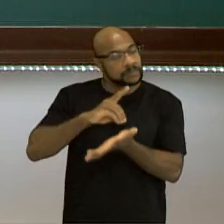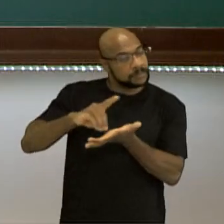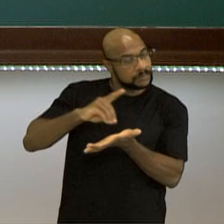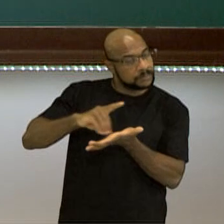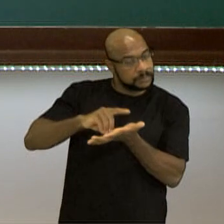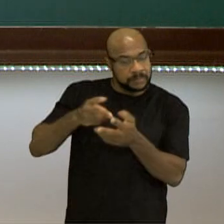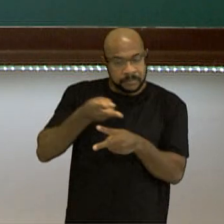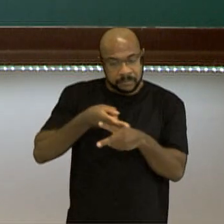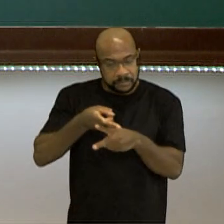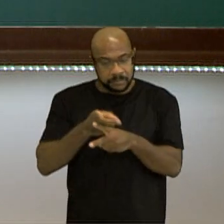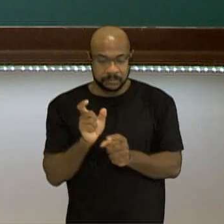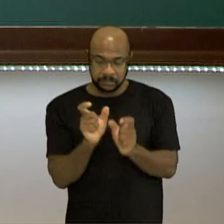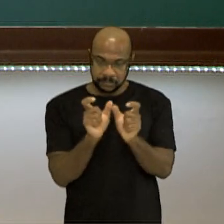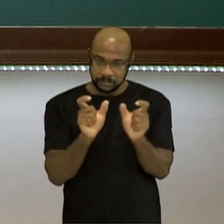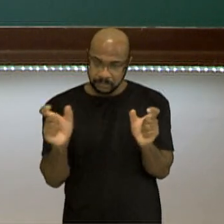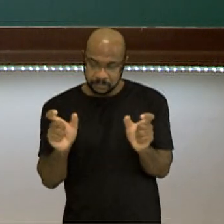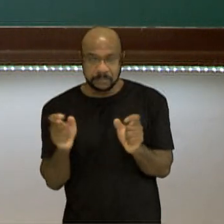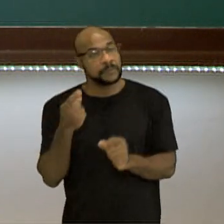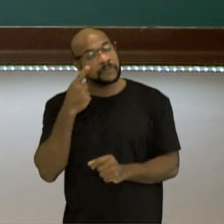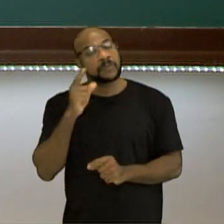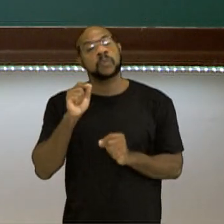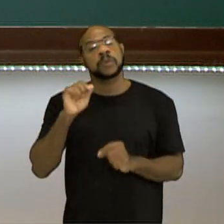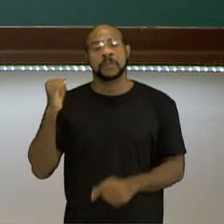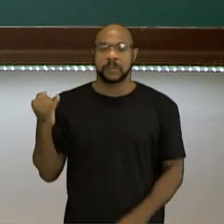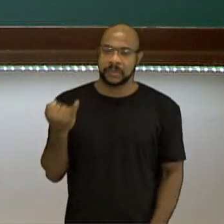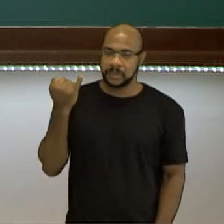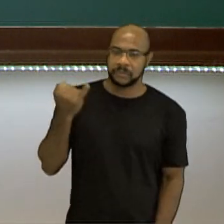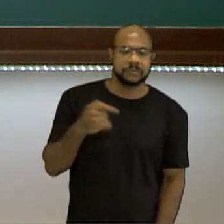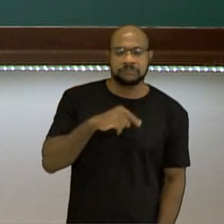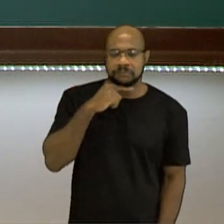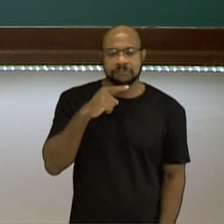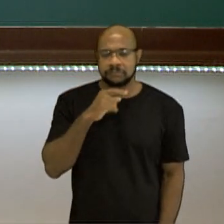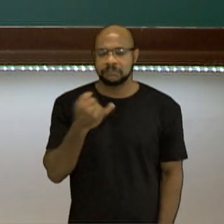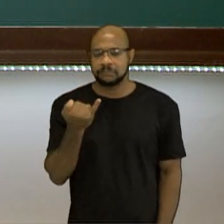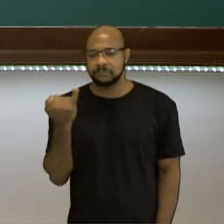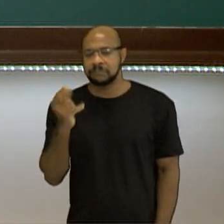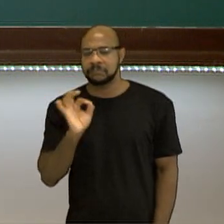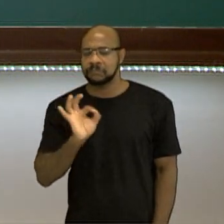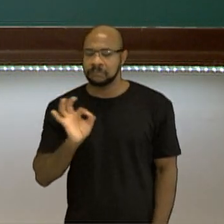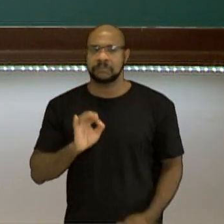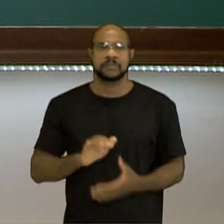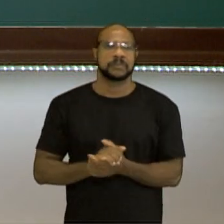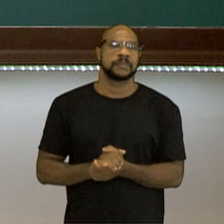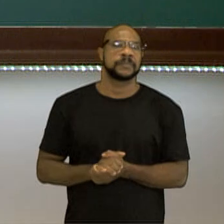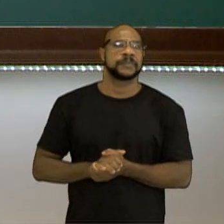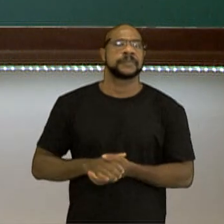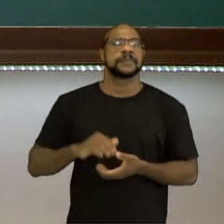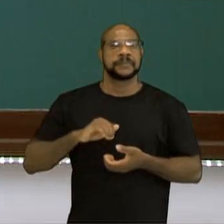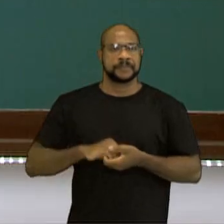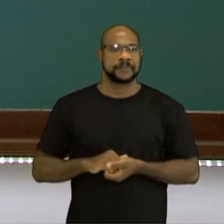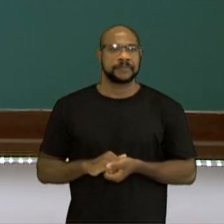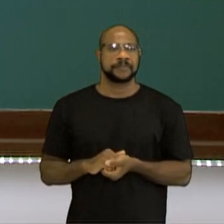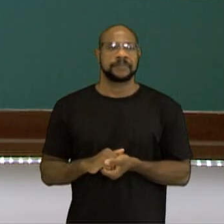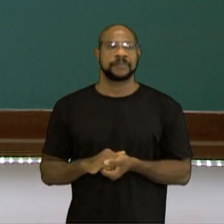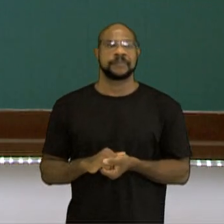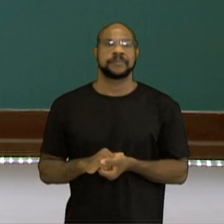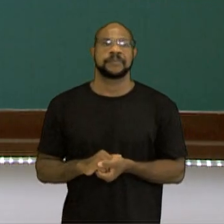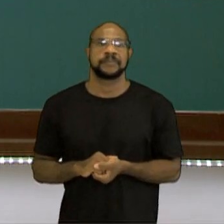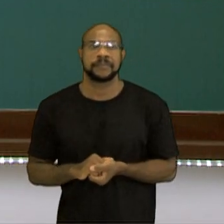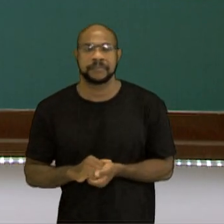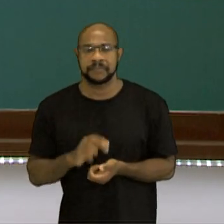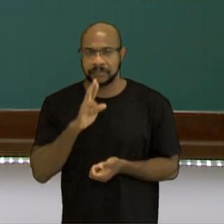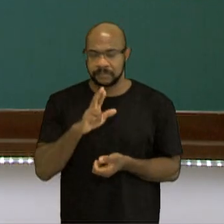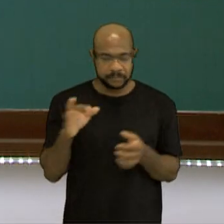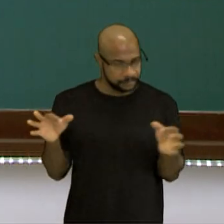as palavrinhas, veja o que é importante, o que não é importante, sobre o que vai falar esse texto, certo? Respondeu